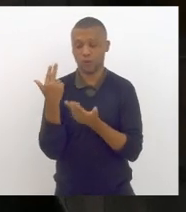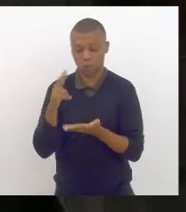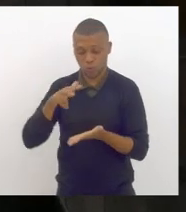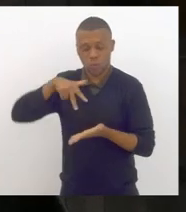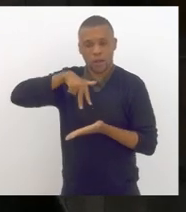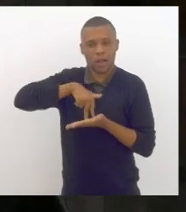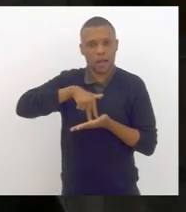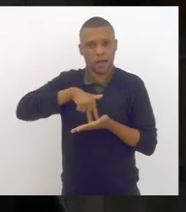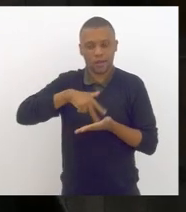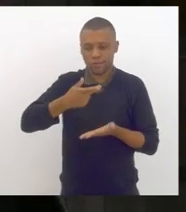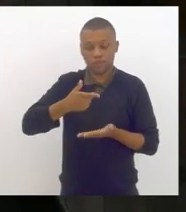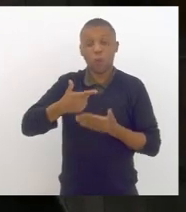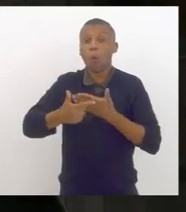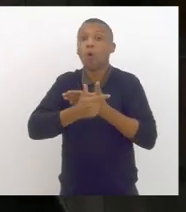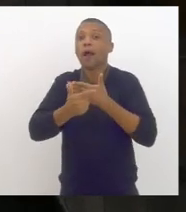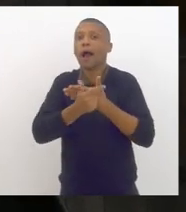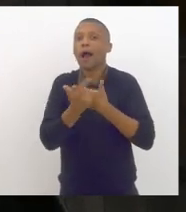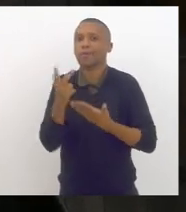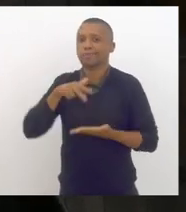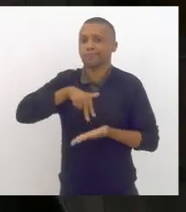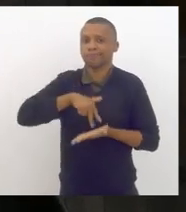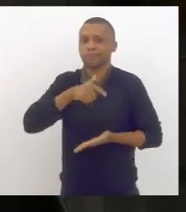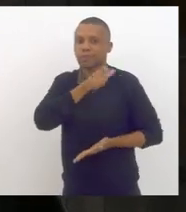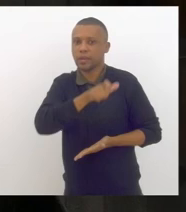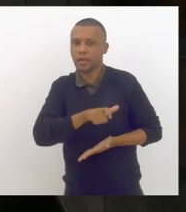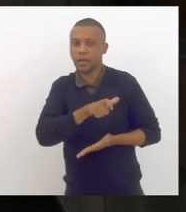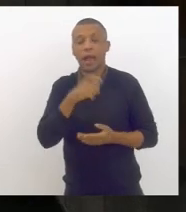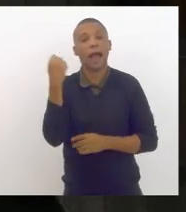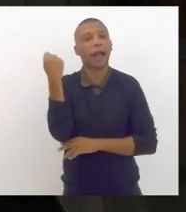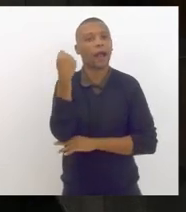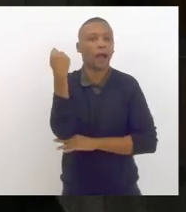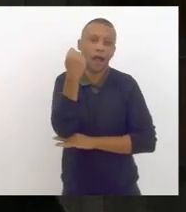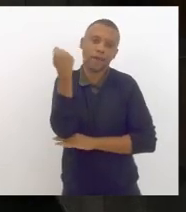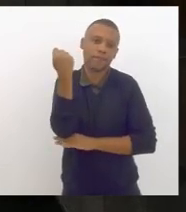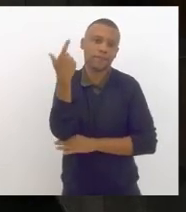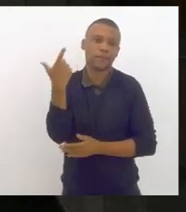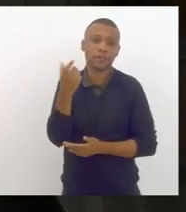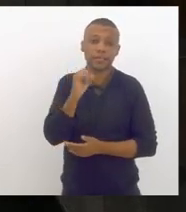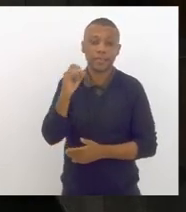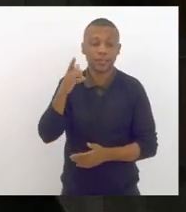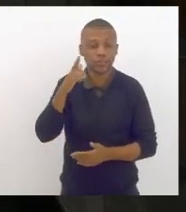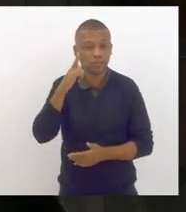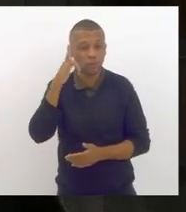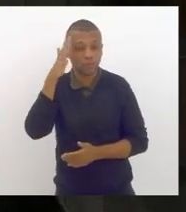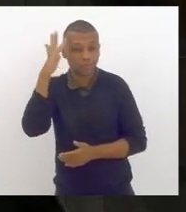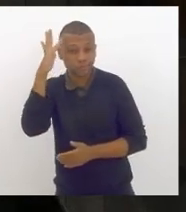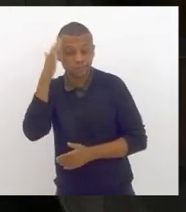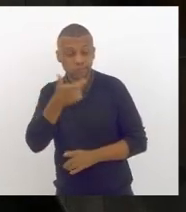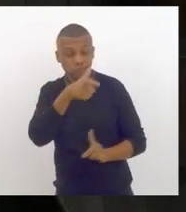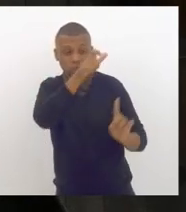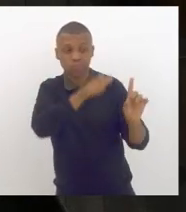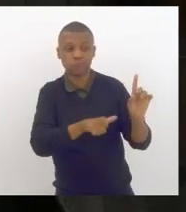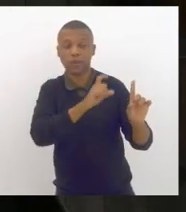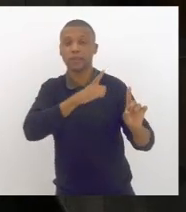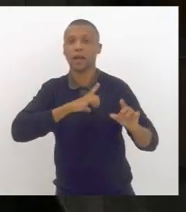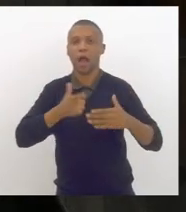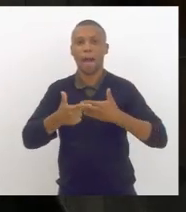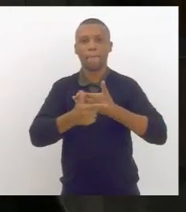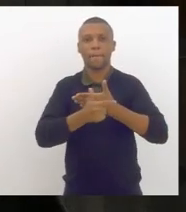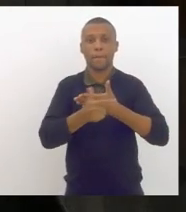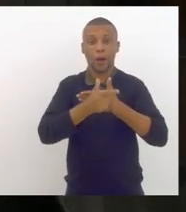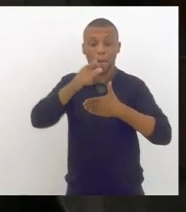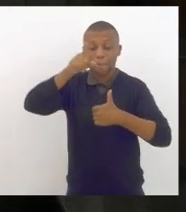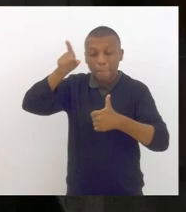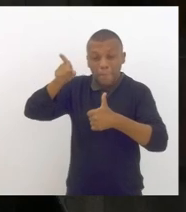ele fala é grave que Qualquer que seja o nosso juízo sobre sobre esse senhor sobre essa pessoa ele ocupa a primeira